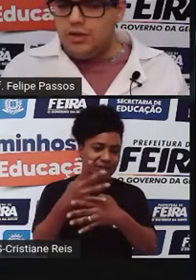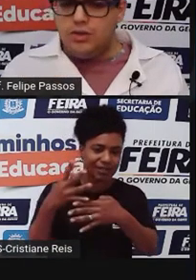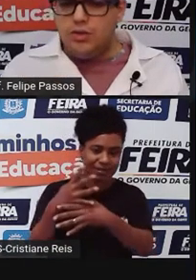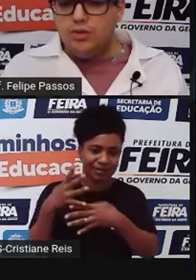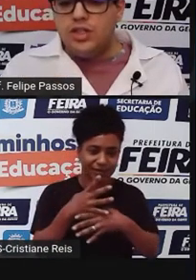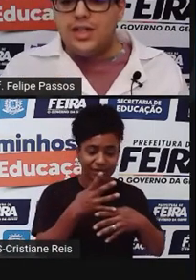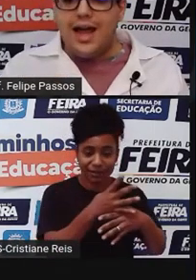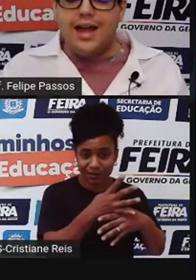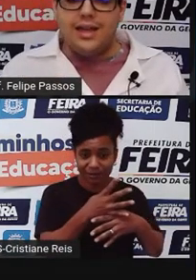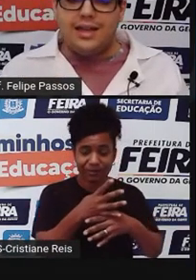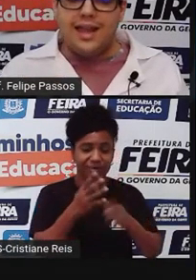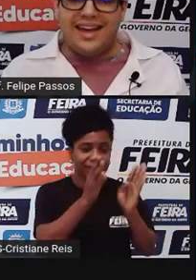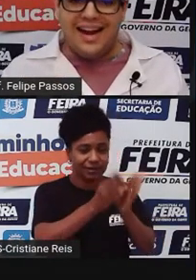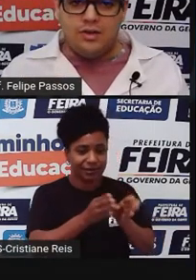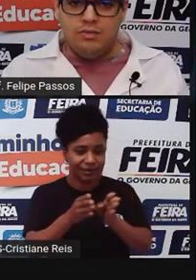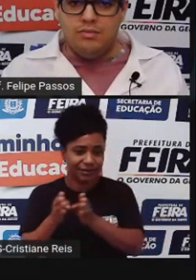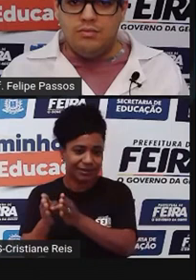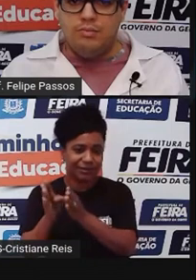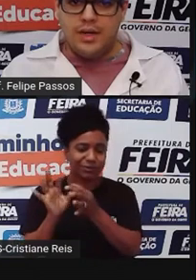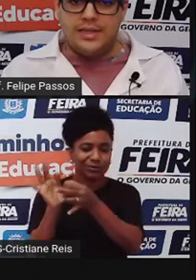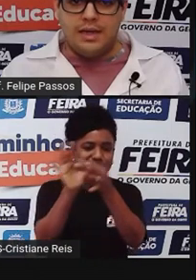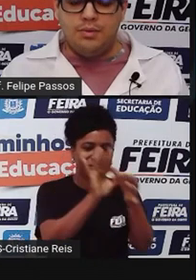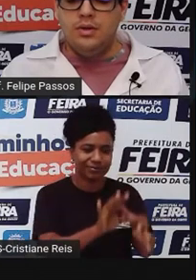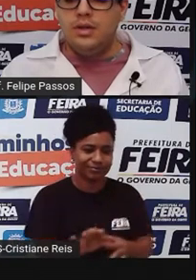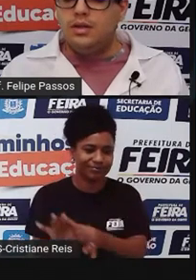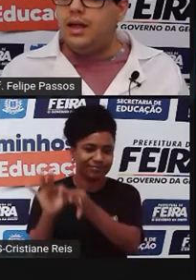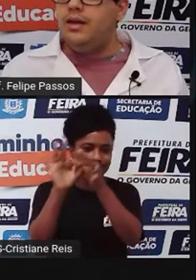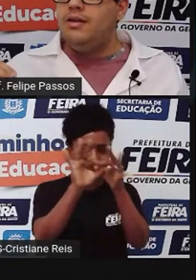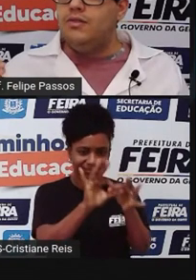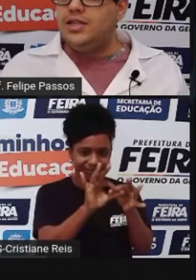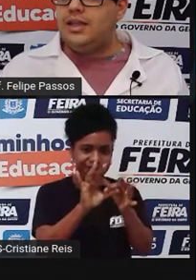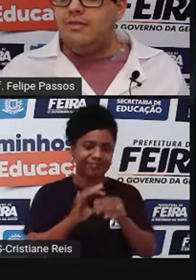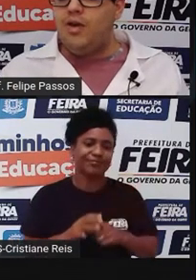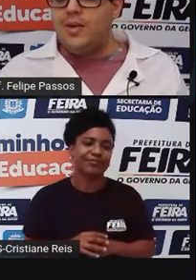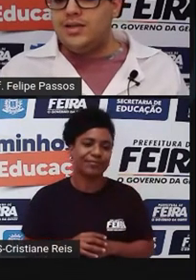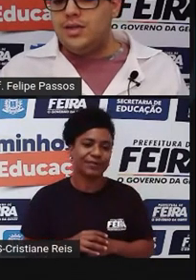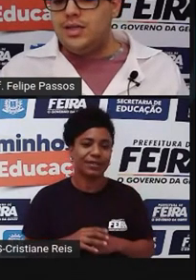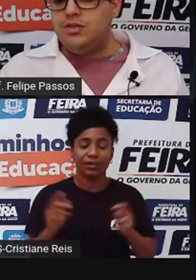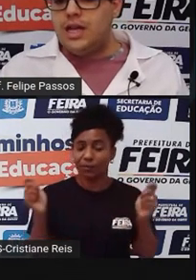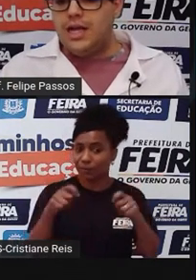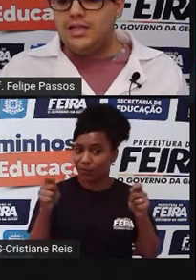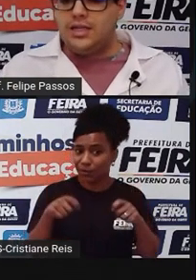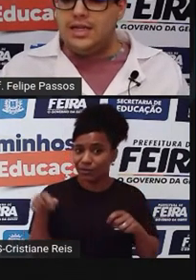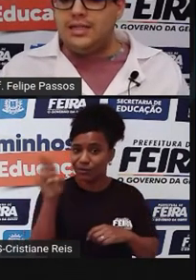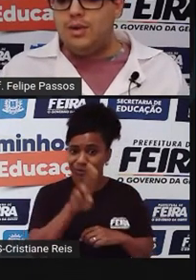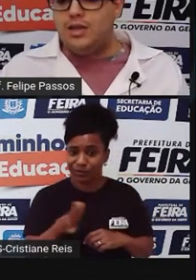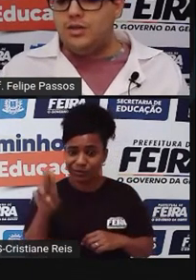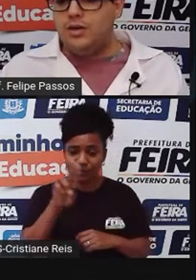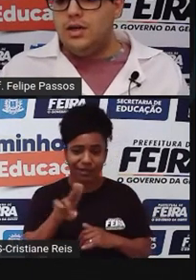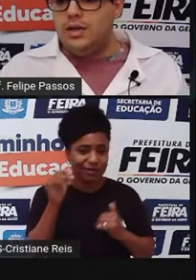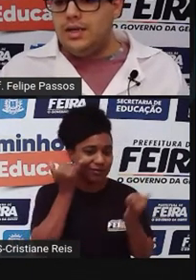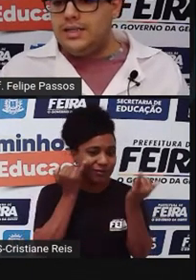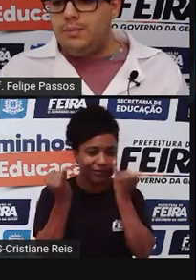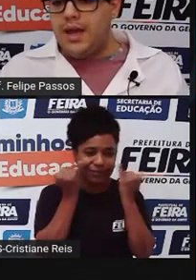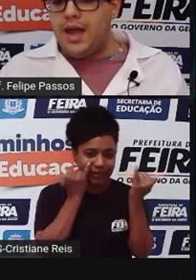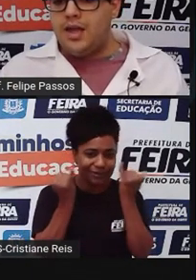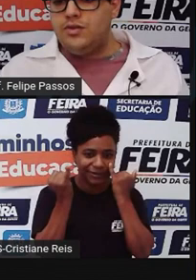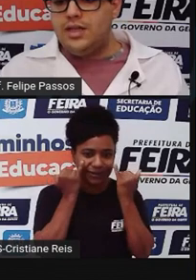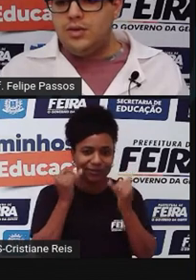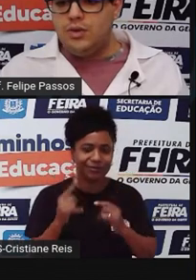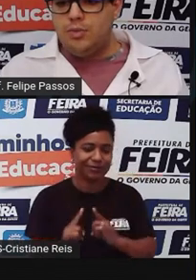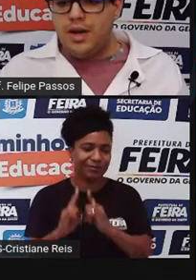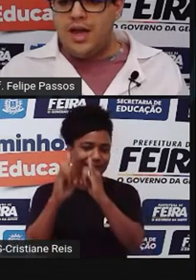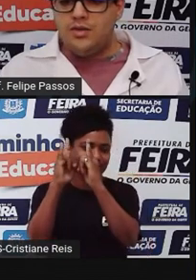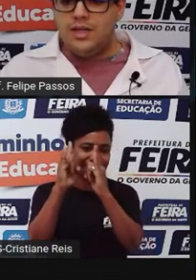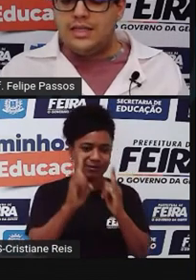proposta tudo estar integrado por exemplo né você tem informação e sendo geradas aqui nessa imagem nesse